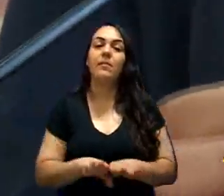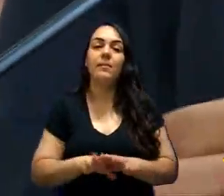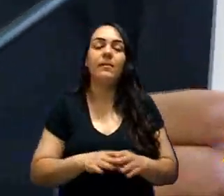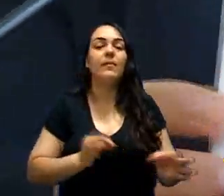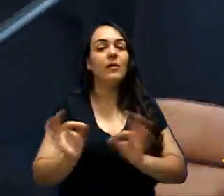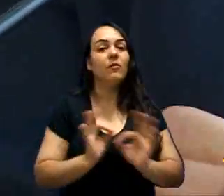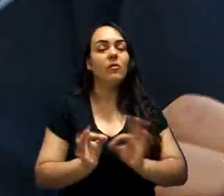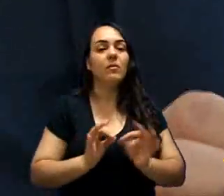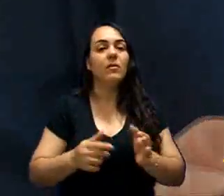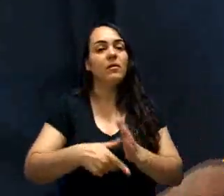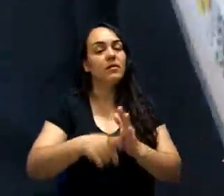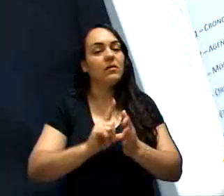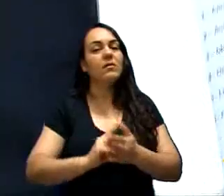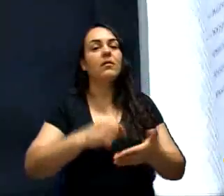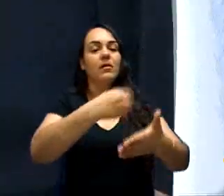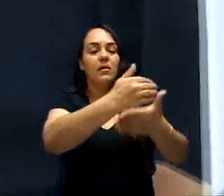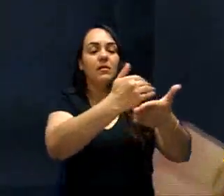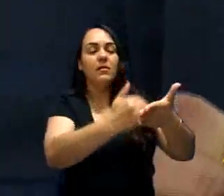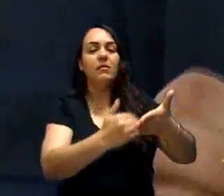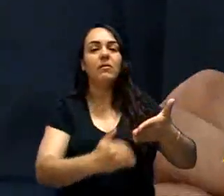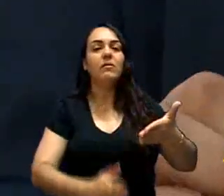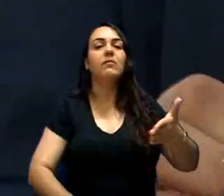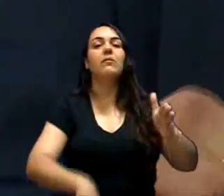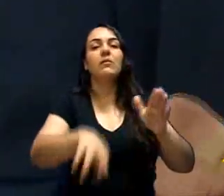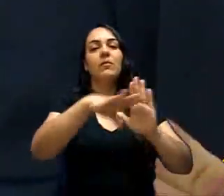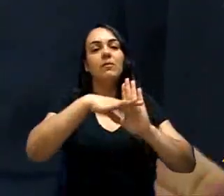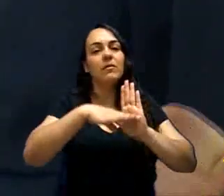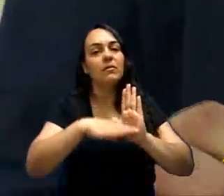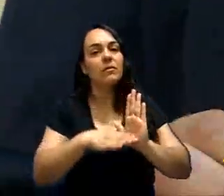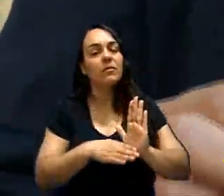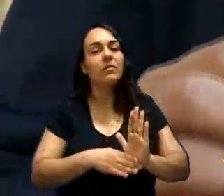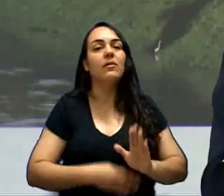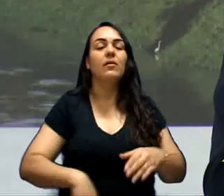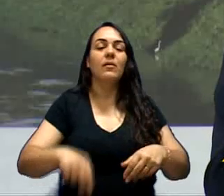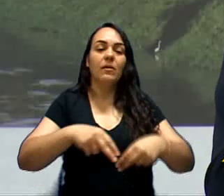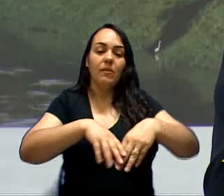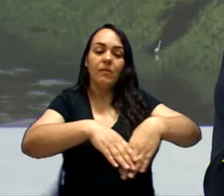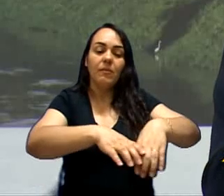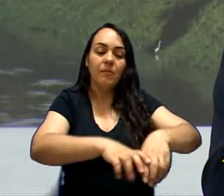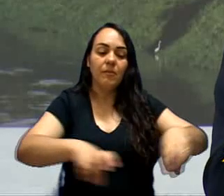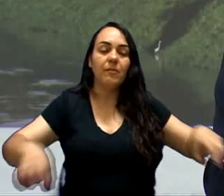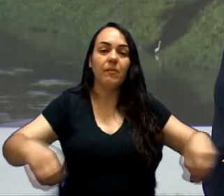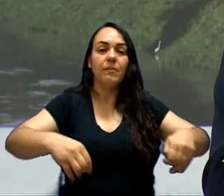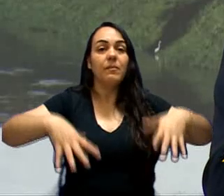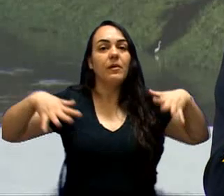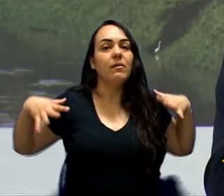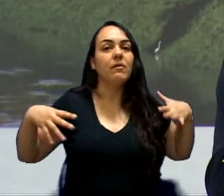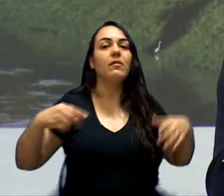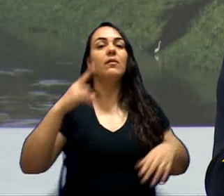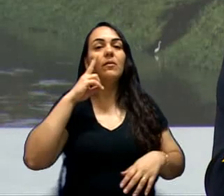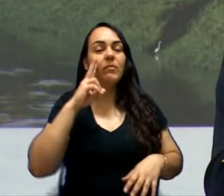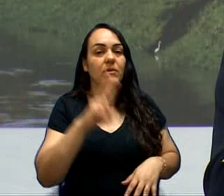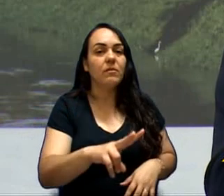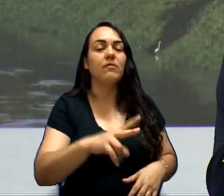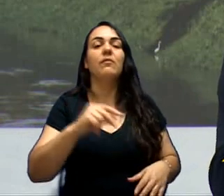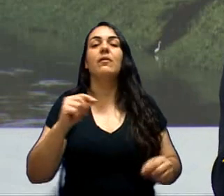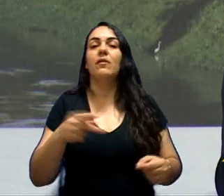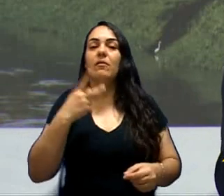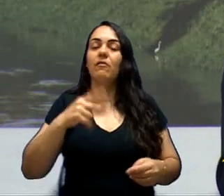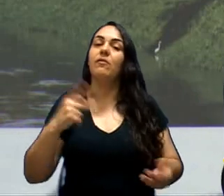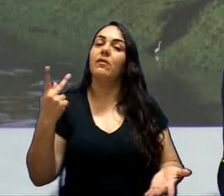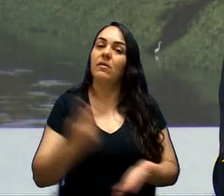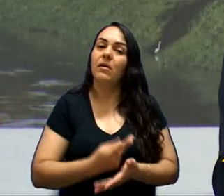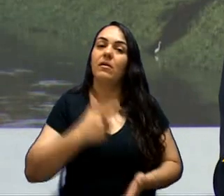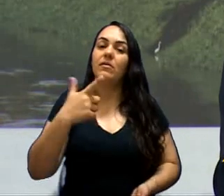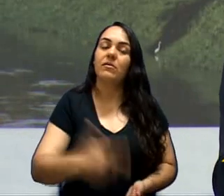tem o manualzinho, sigam esse manual. Estou falando aqui em plenário para que a gente não ocorra nas mesmas falhas. Já